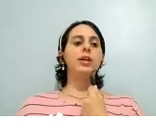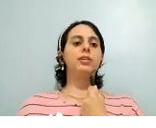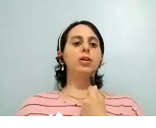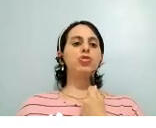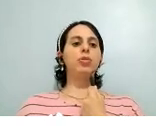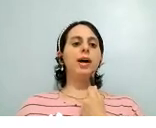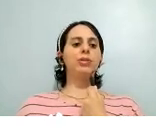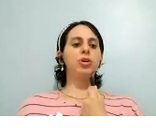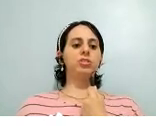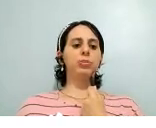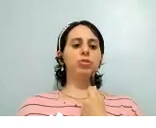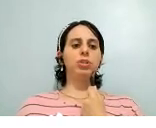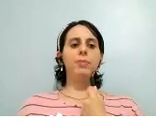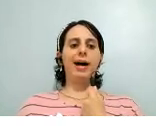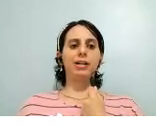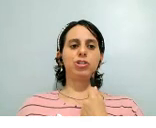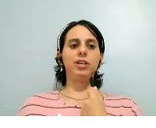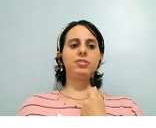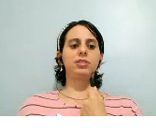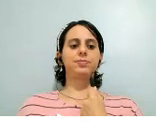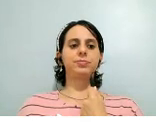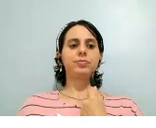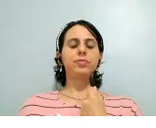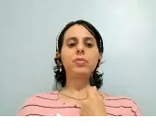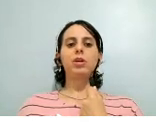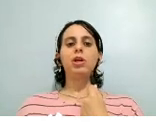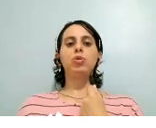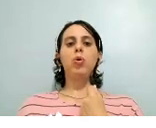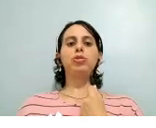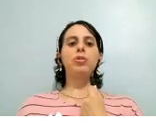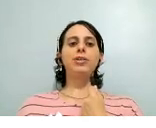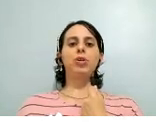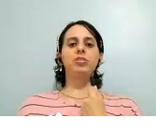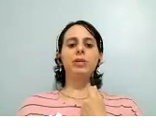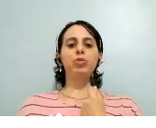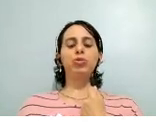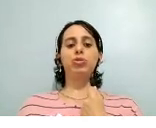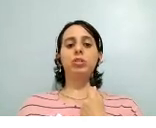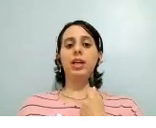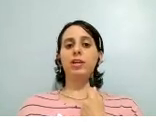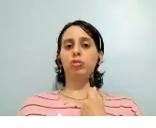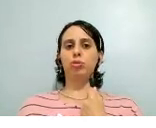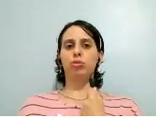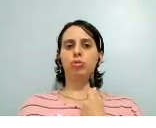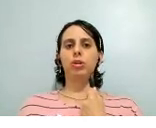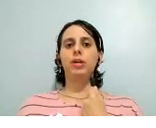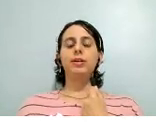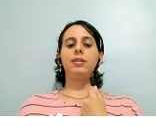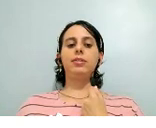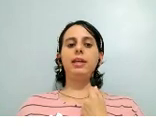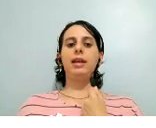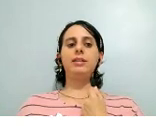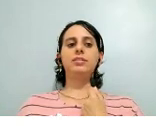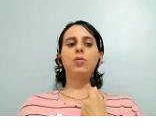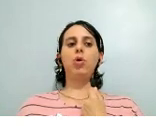coronavírus. Então, de um lado, nós temos imagens, do outro lado, nós temos os textos